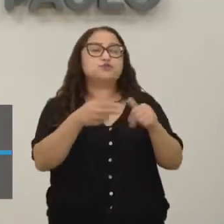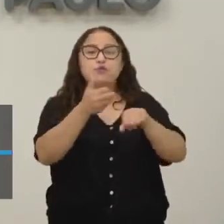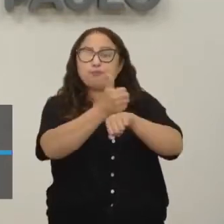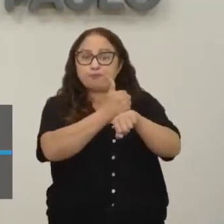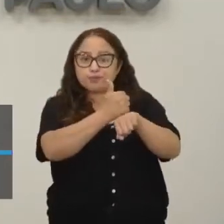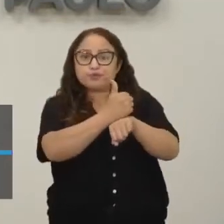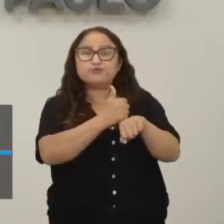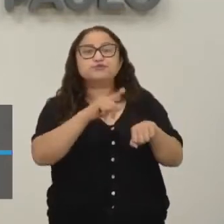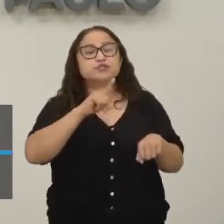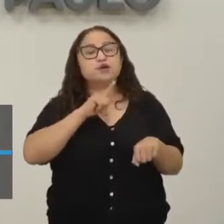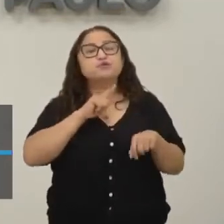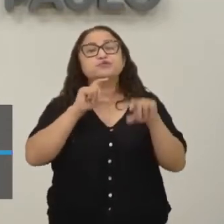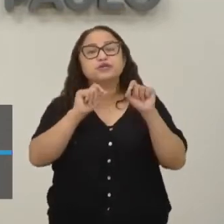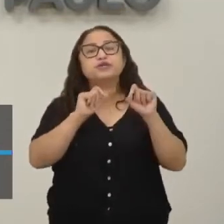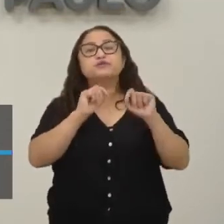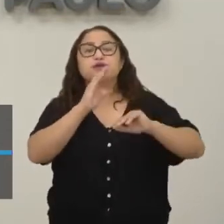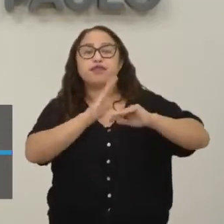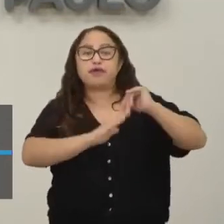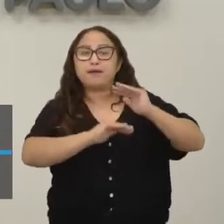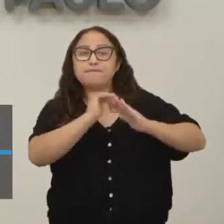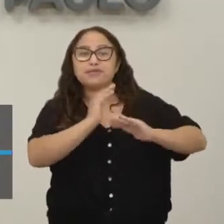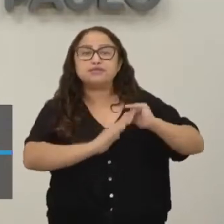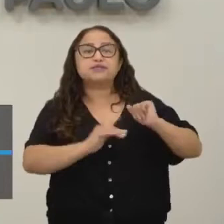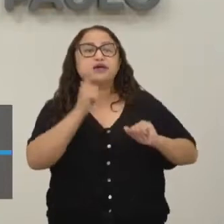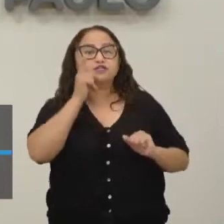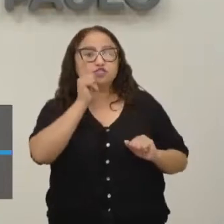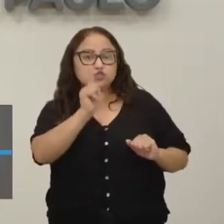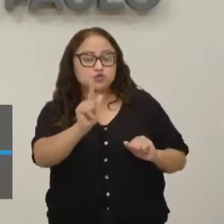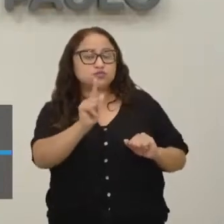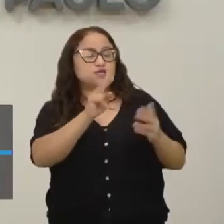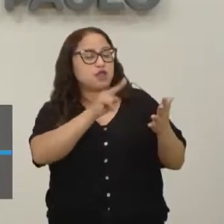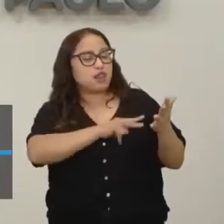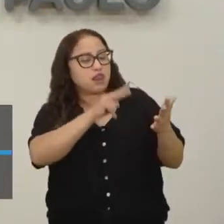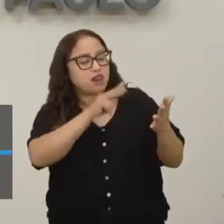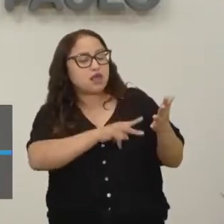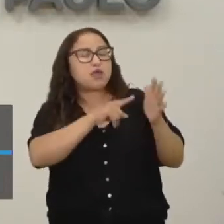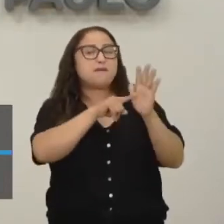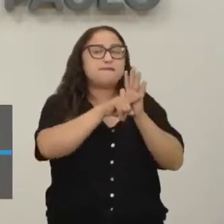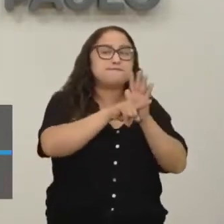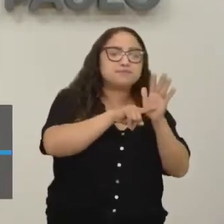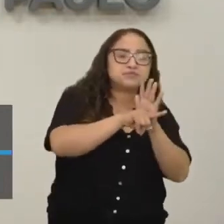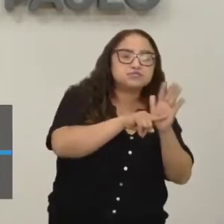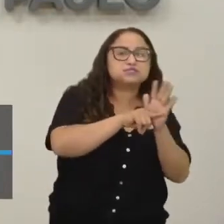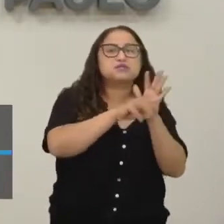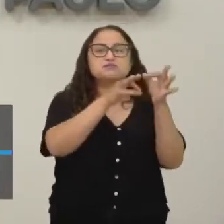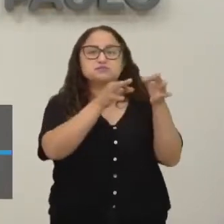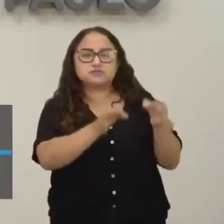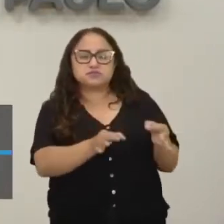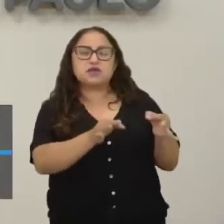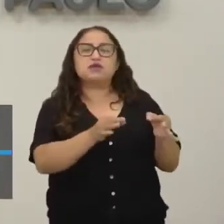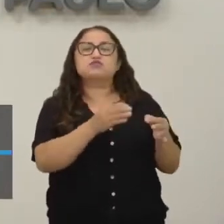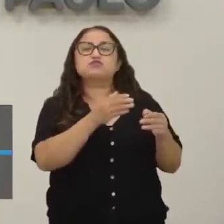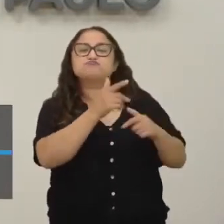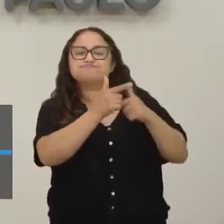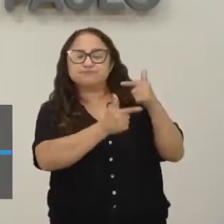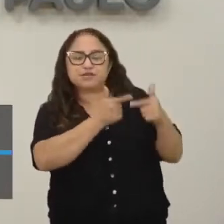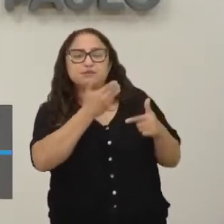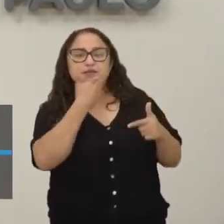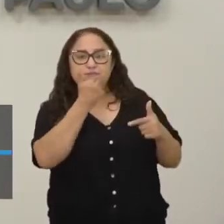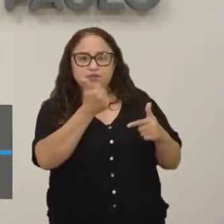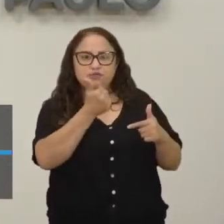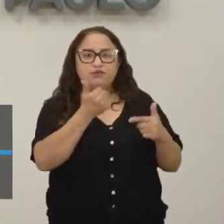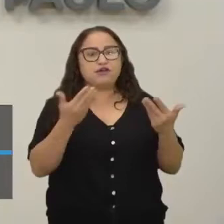essa habilidade de conseguir fazer a leitura, de conseguir prescrever e tal. Então vamos valorizar o profissional de